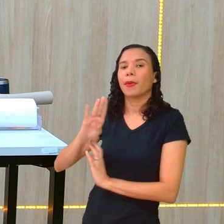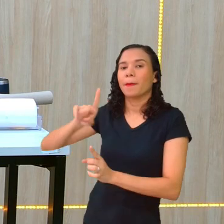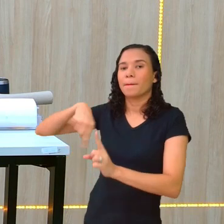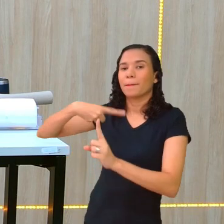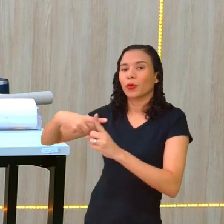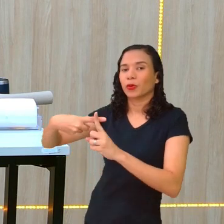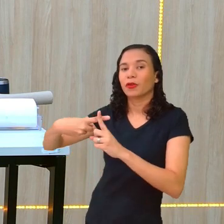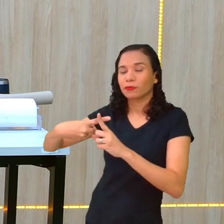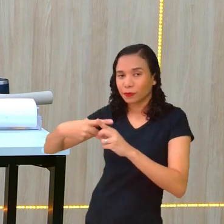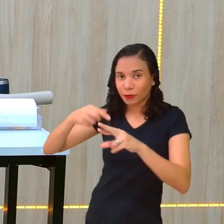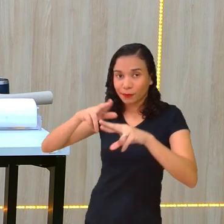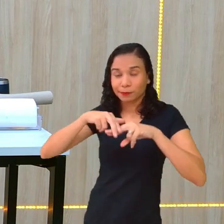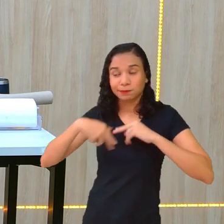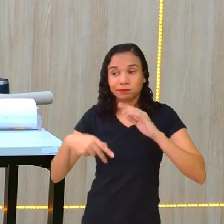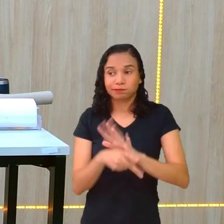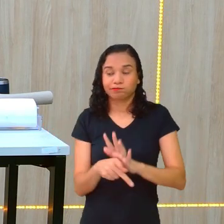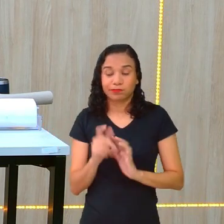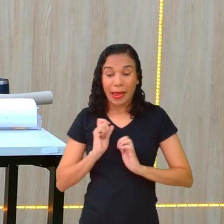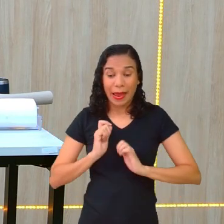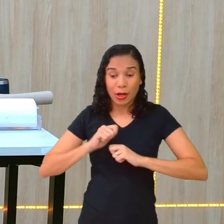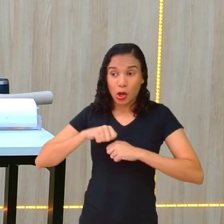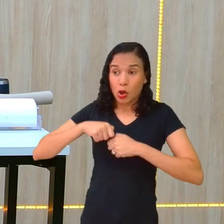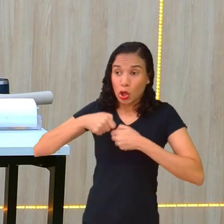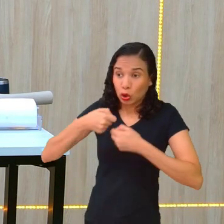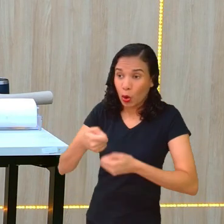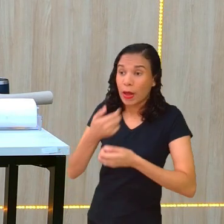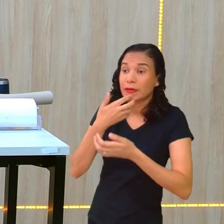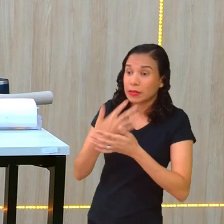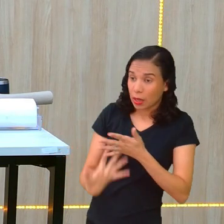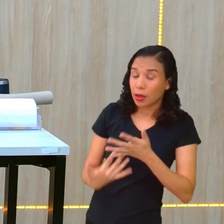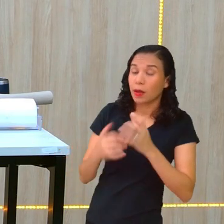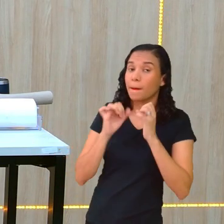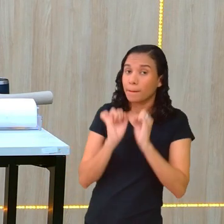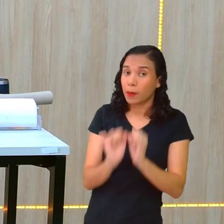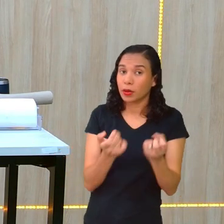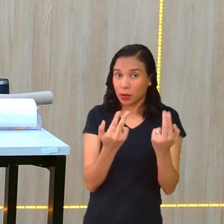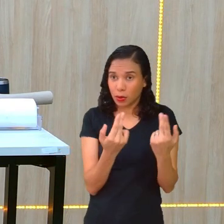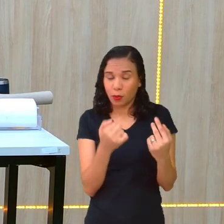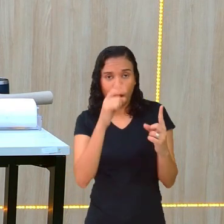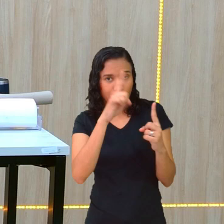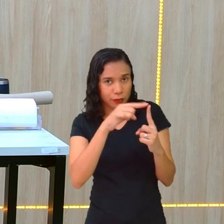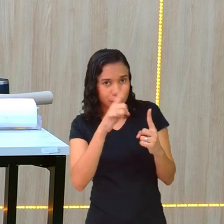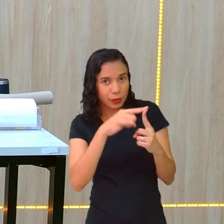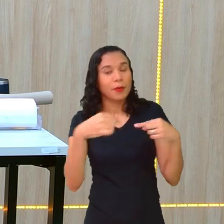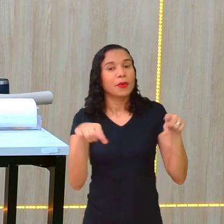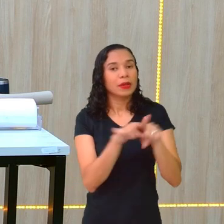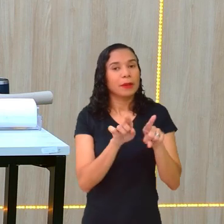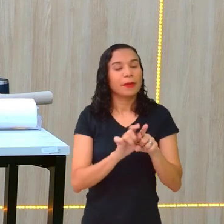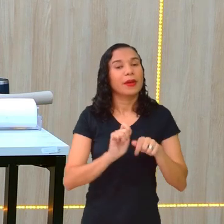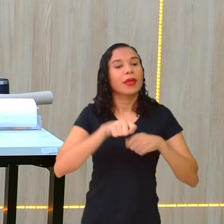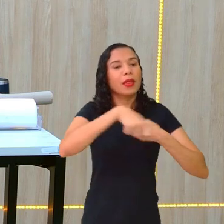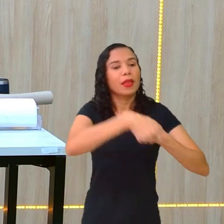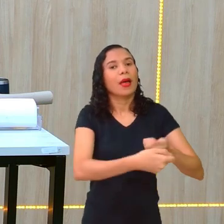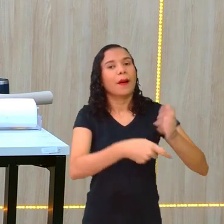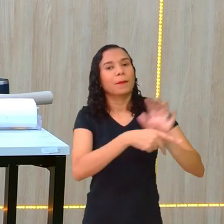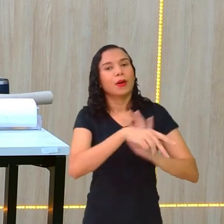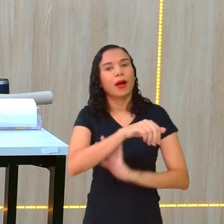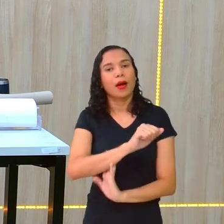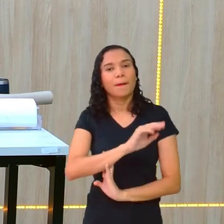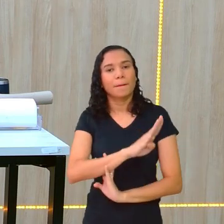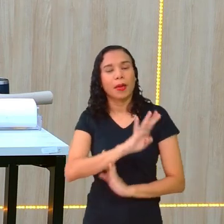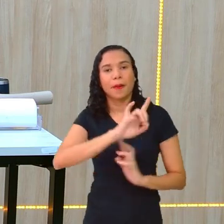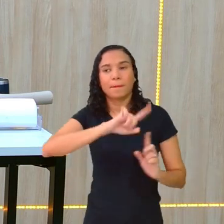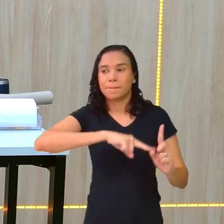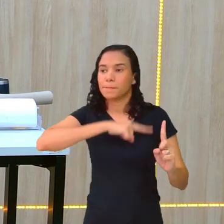positivo. Então, na questão de doar, ela pode doar para o mesmo tipo de sangue dela e para o AB